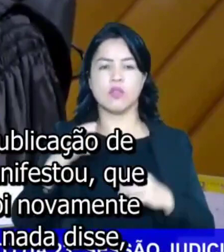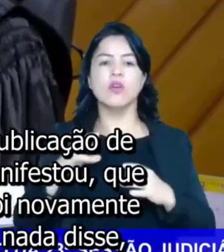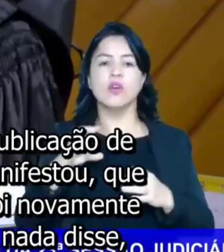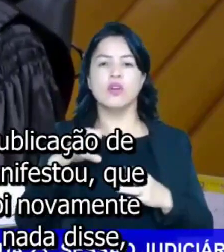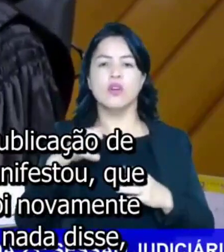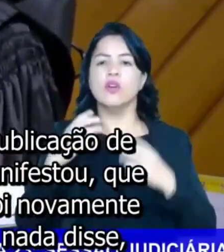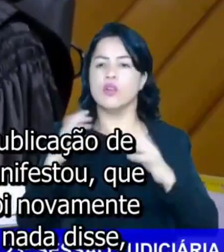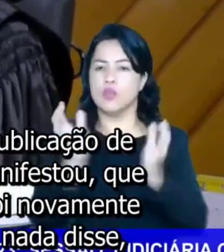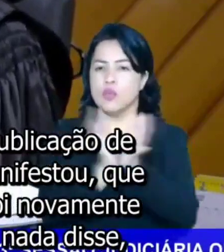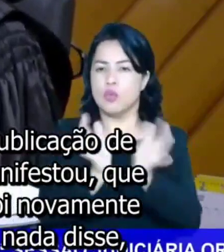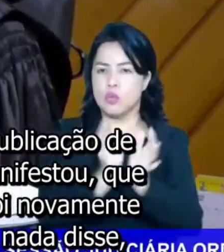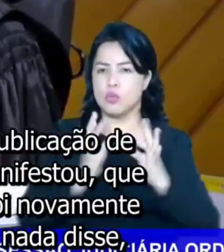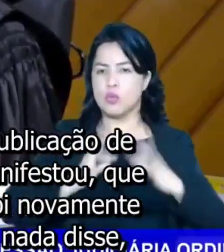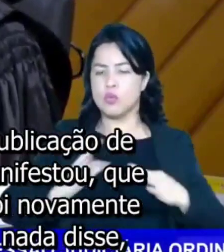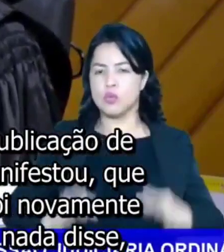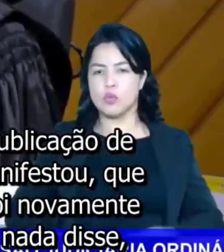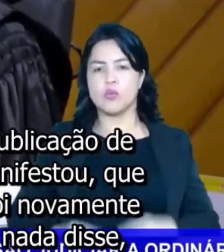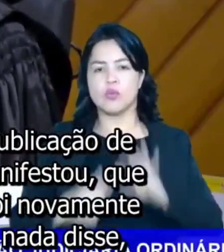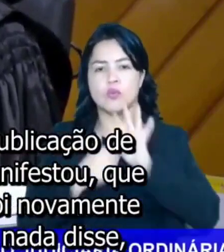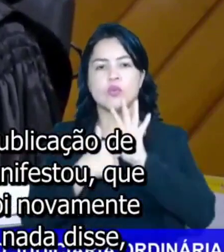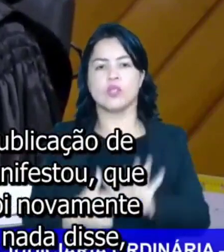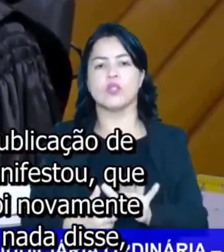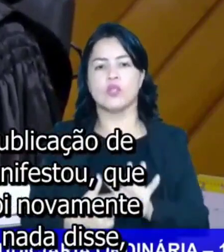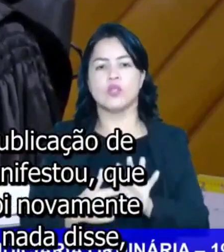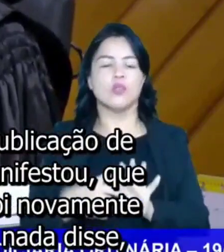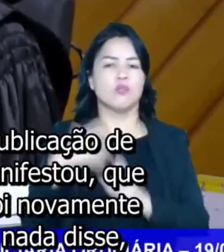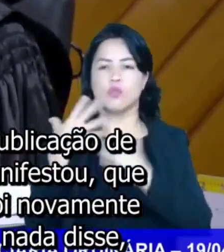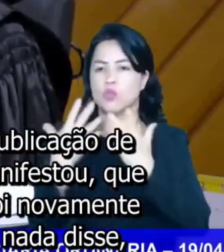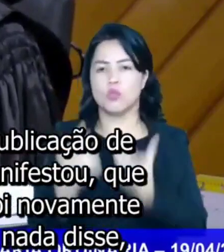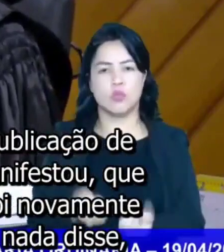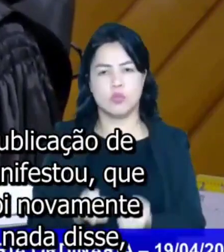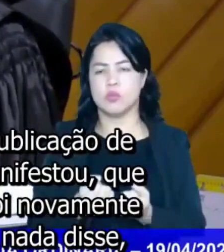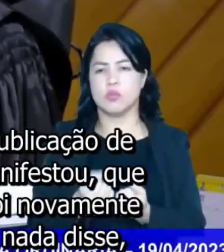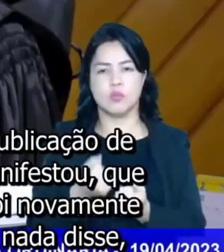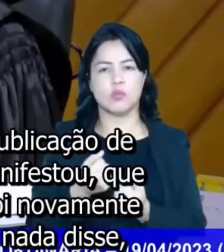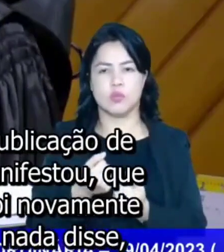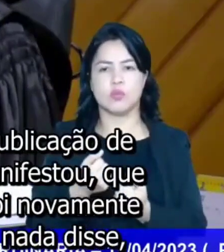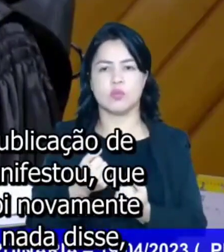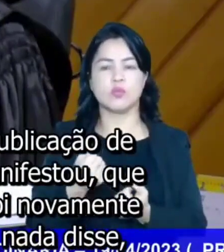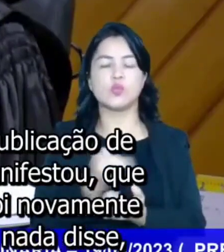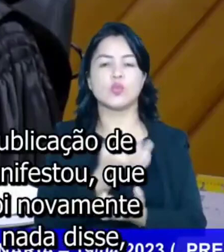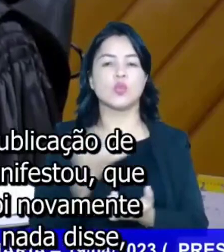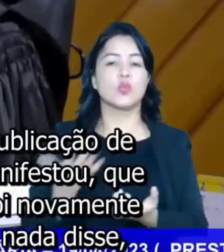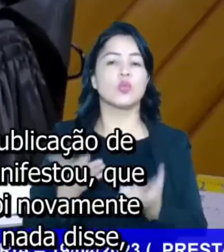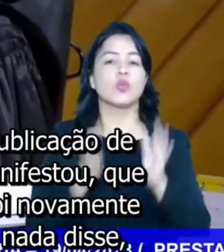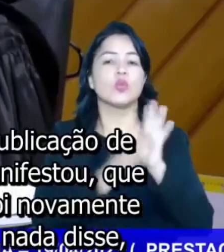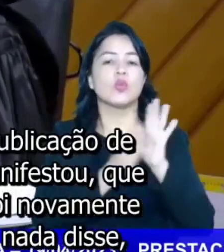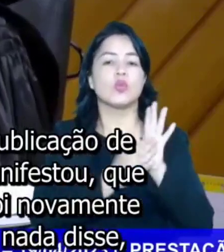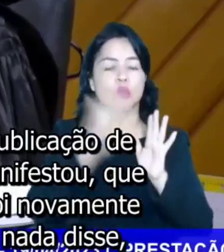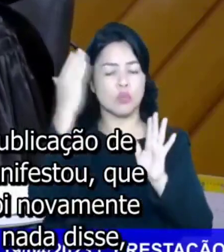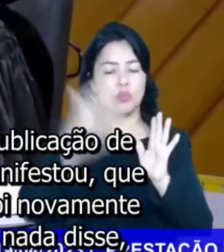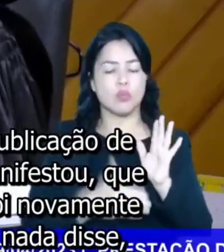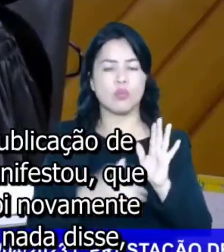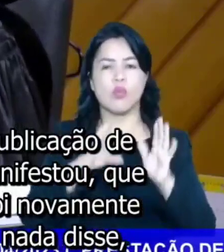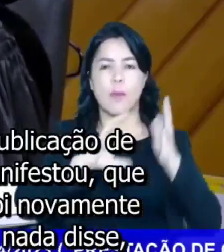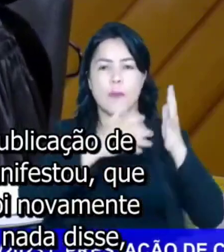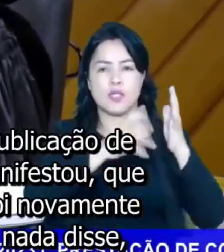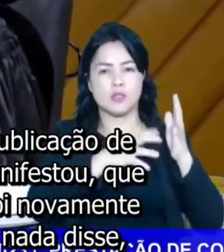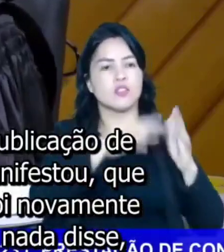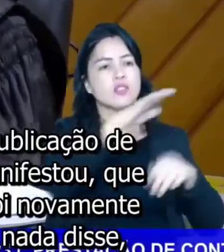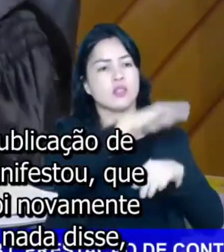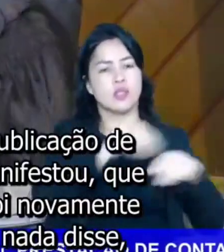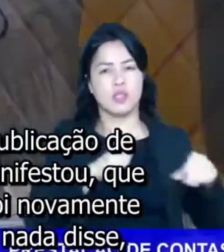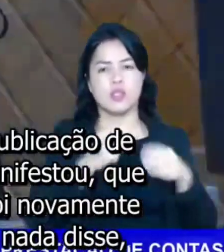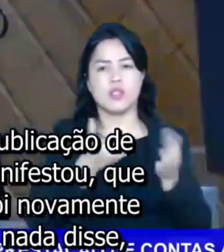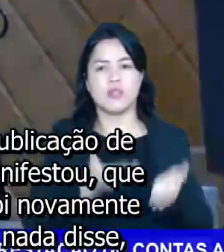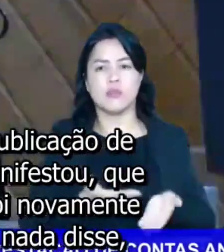se manifestou, que sugeriu pela desaprovação das contas. O partido foi novamente intimado para a